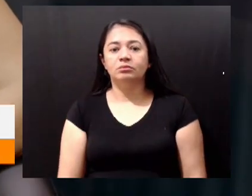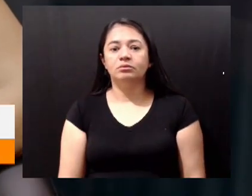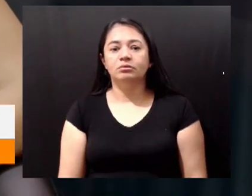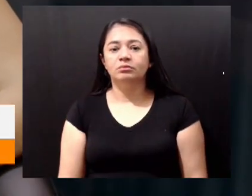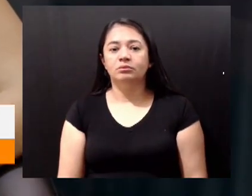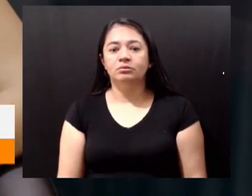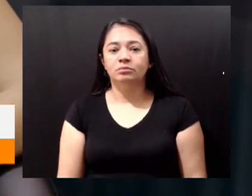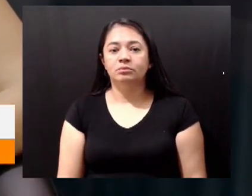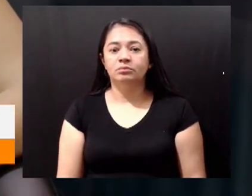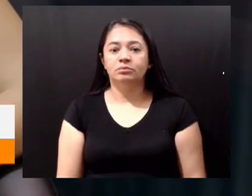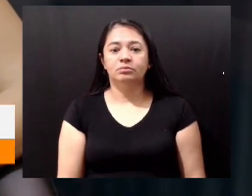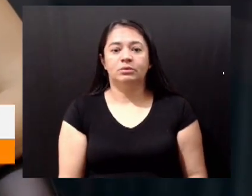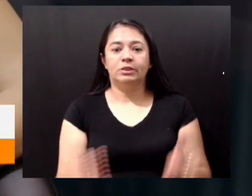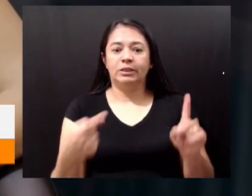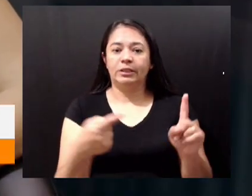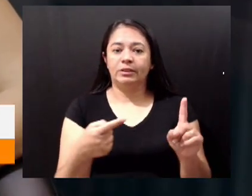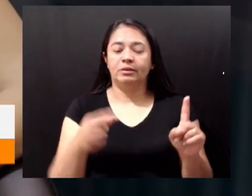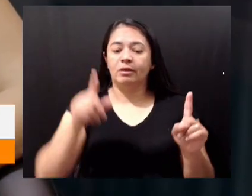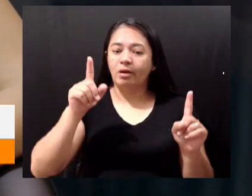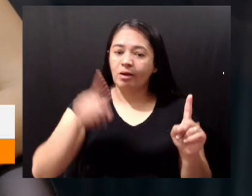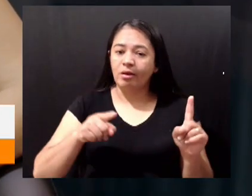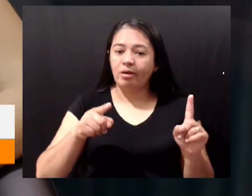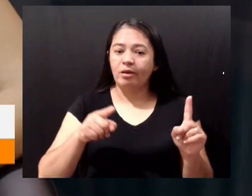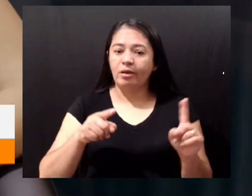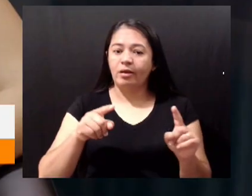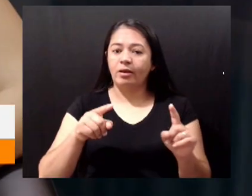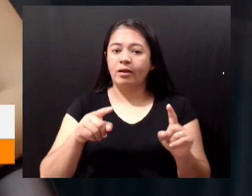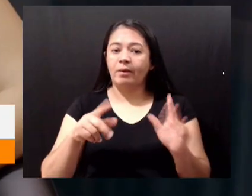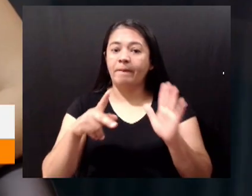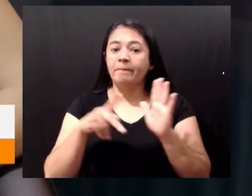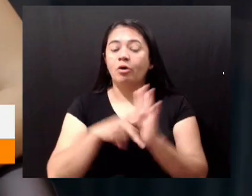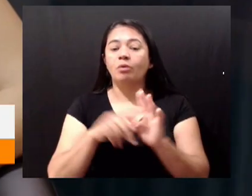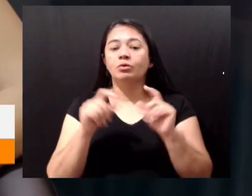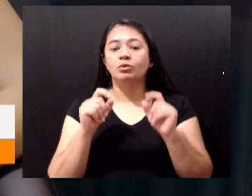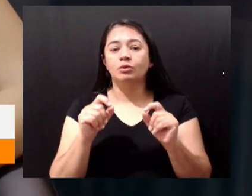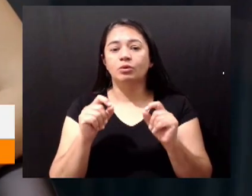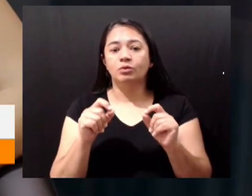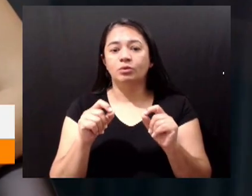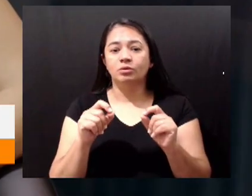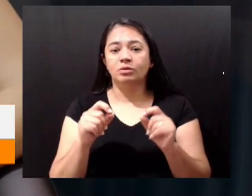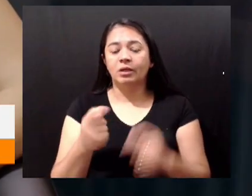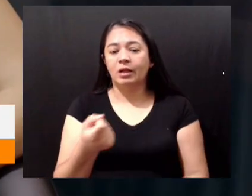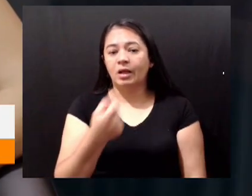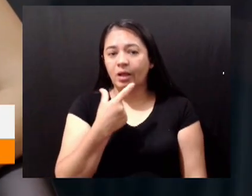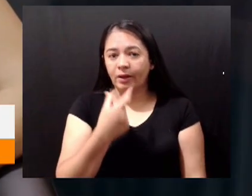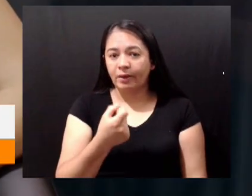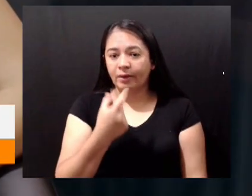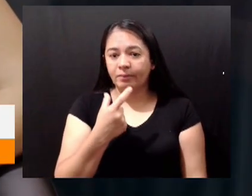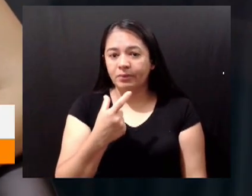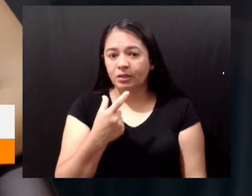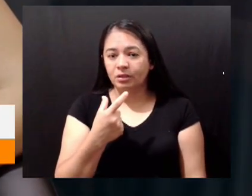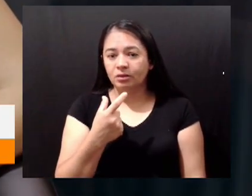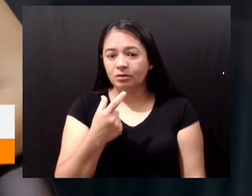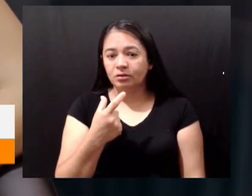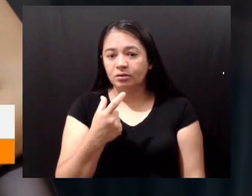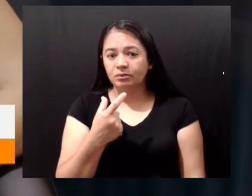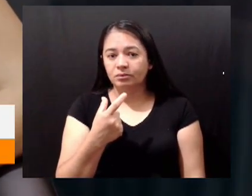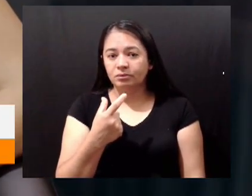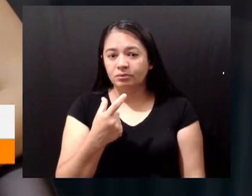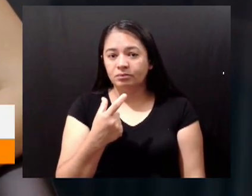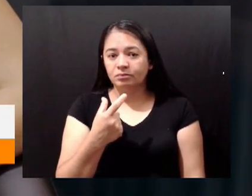hipocondríaco, ele é um caso específico em que a automedicação ela acaba sendo um comportamento muito